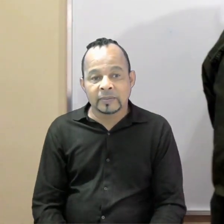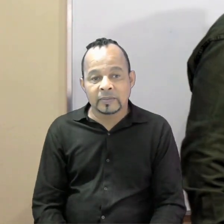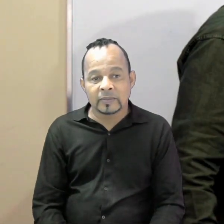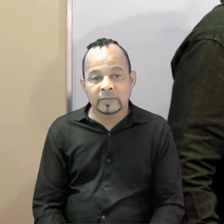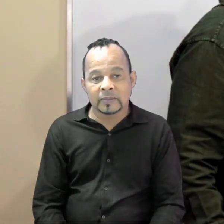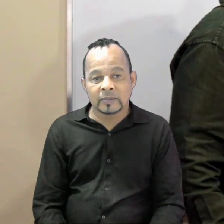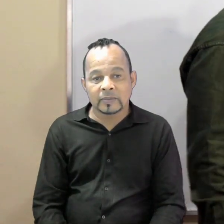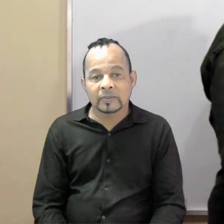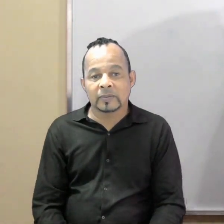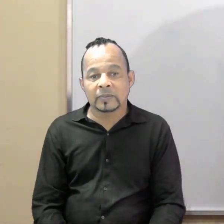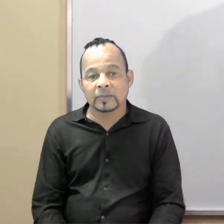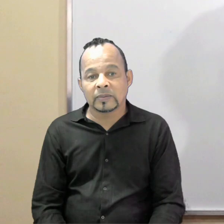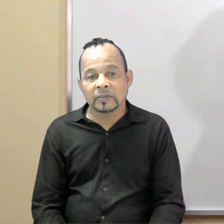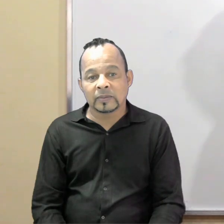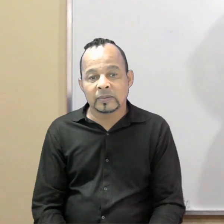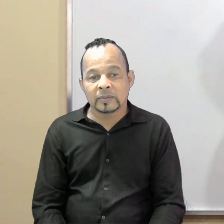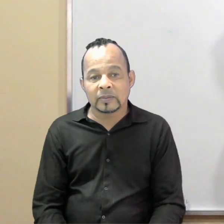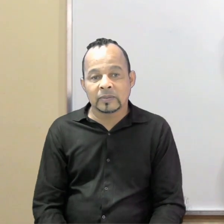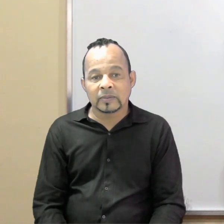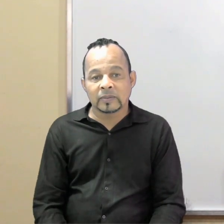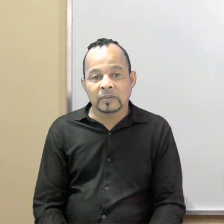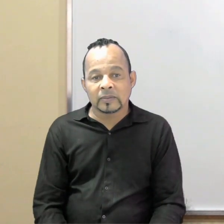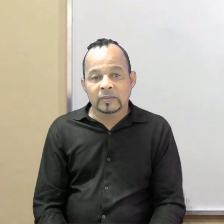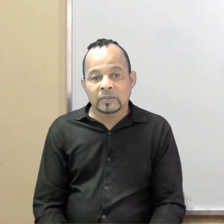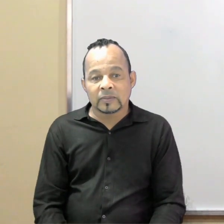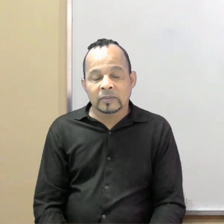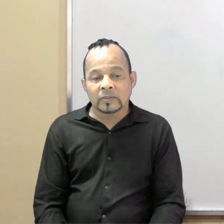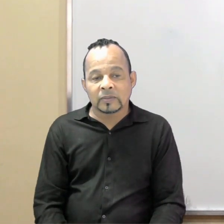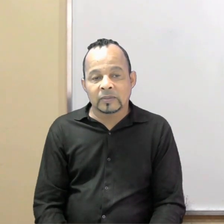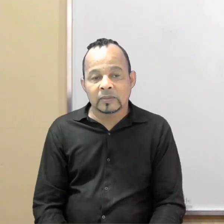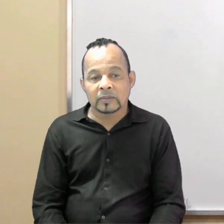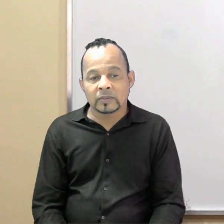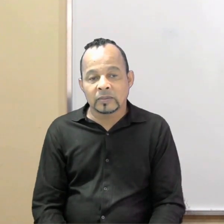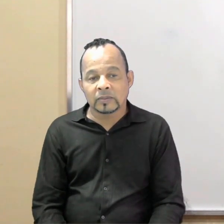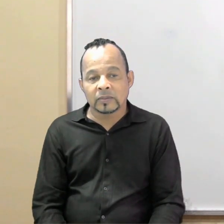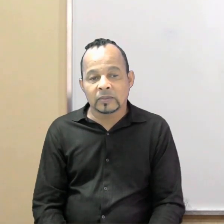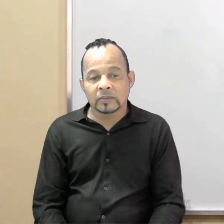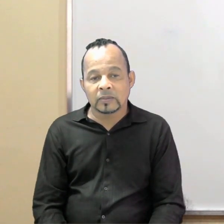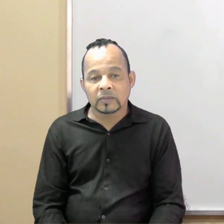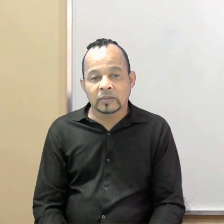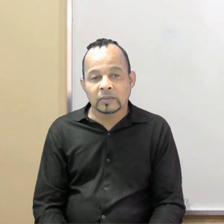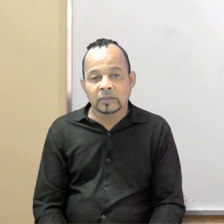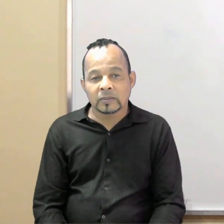ó. Seno de θ igual a módulo de A